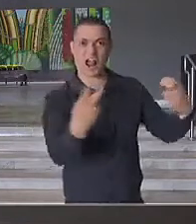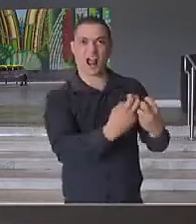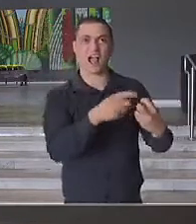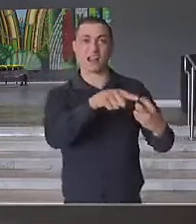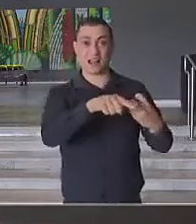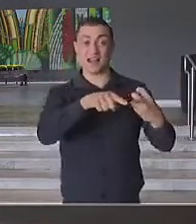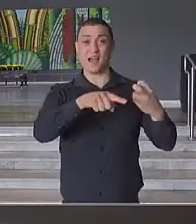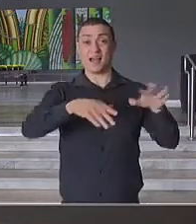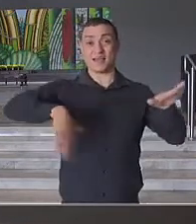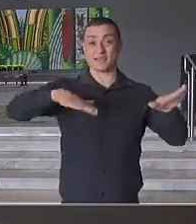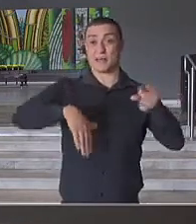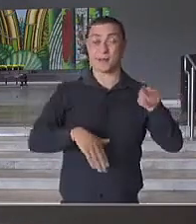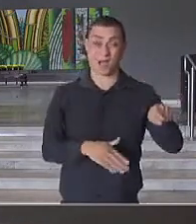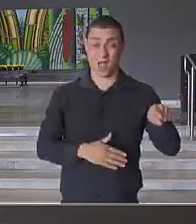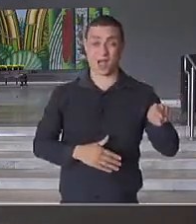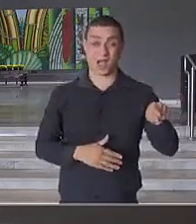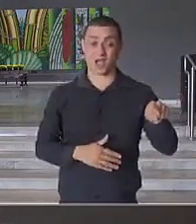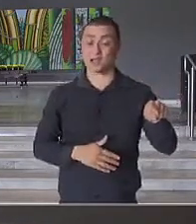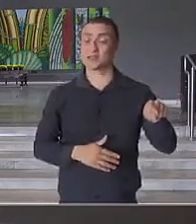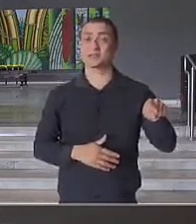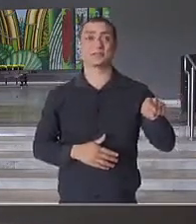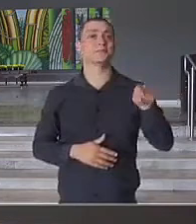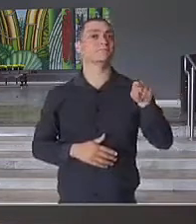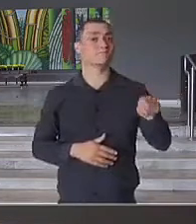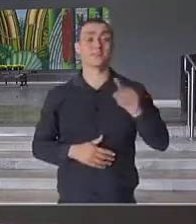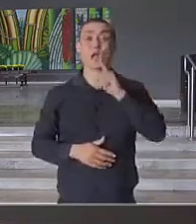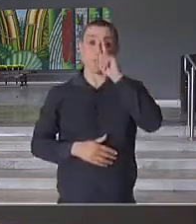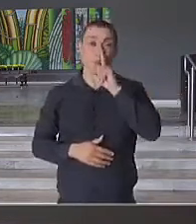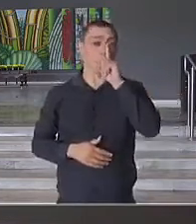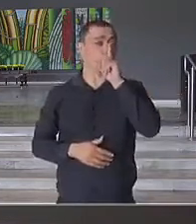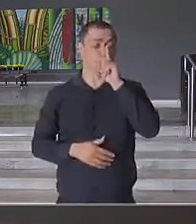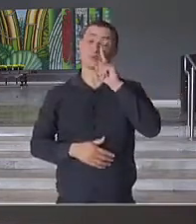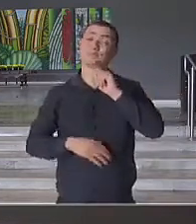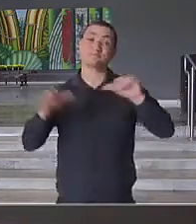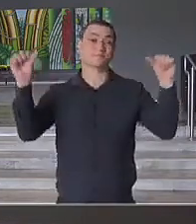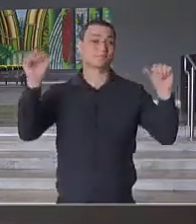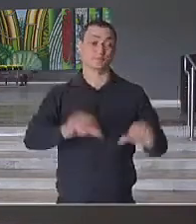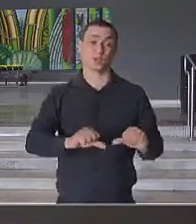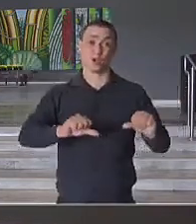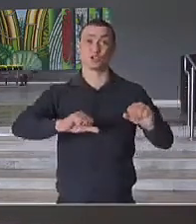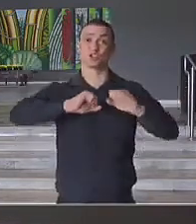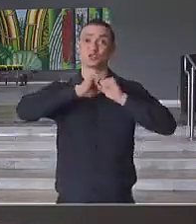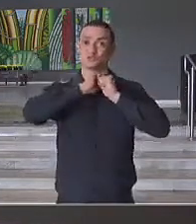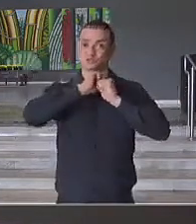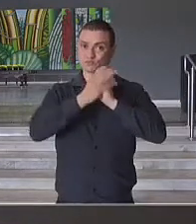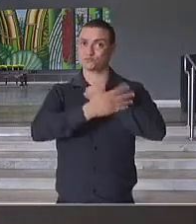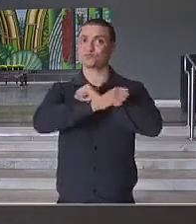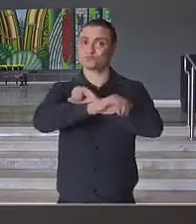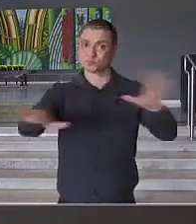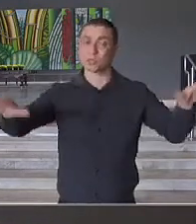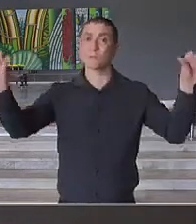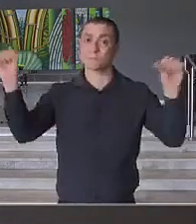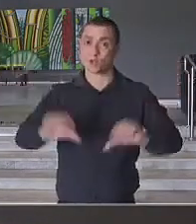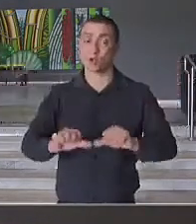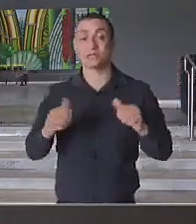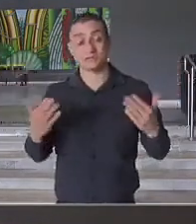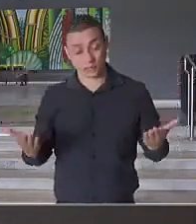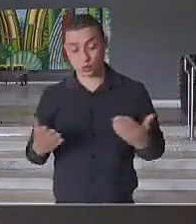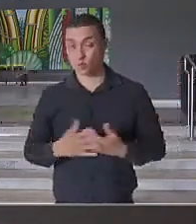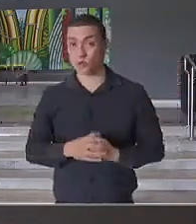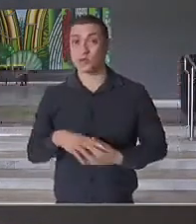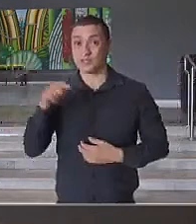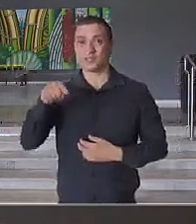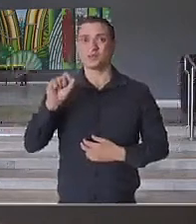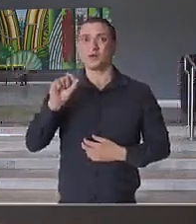possibilidade de famílias se aglomerarem na praia, aumenta dramaticamente a possibilidade também da contaminação. Então isso, não